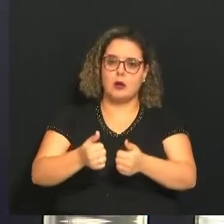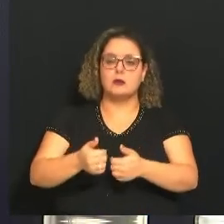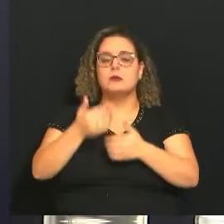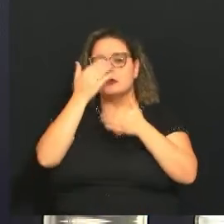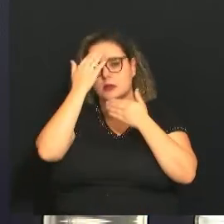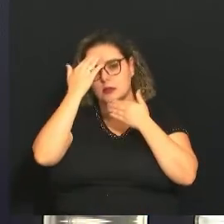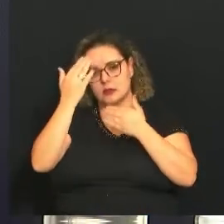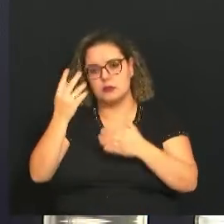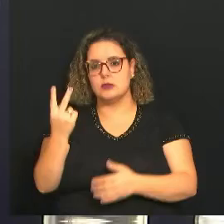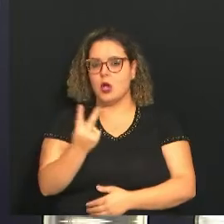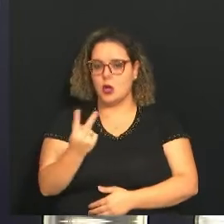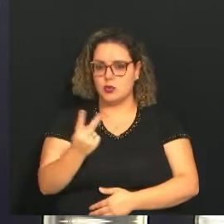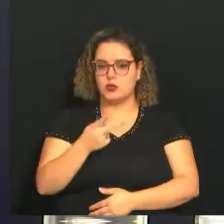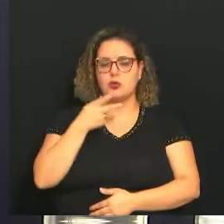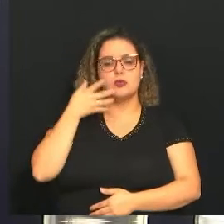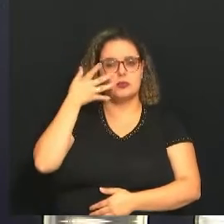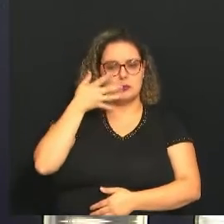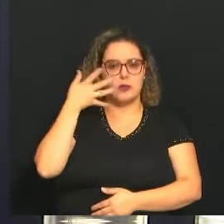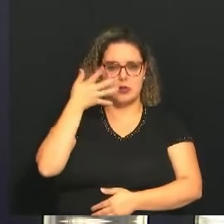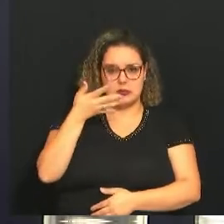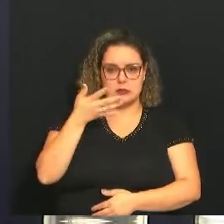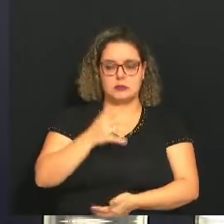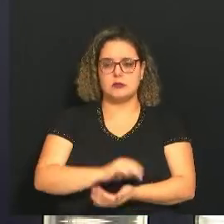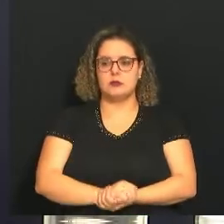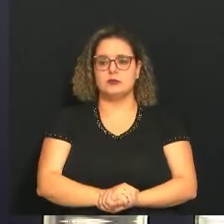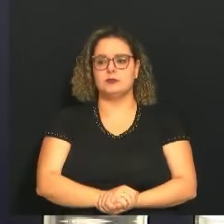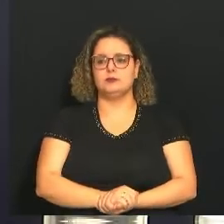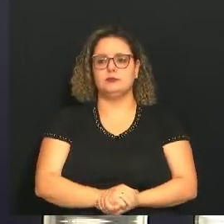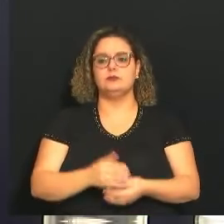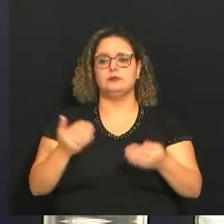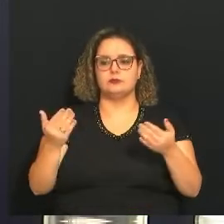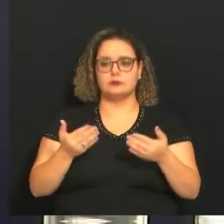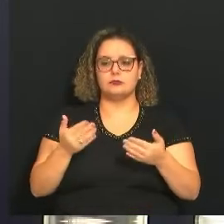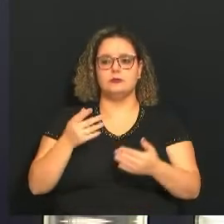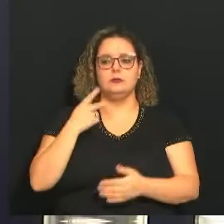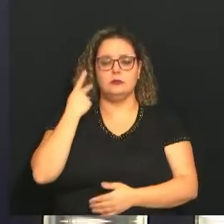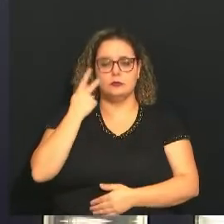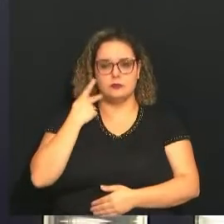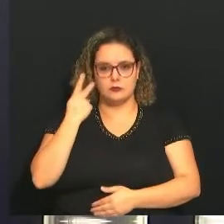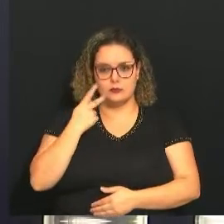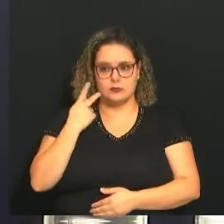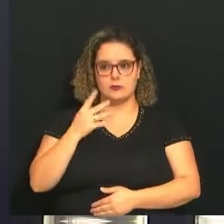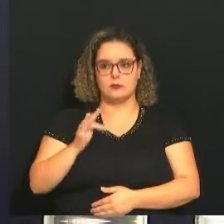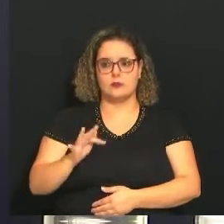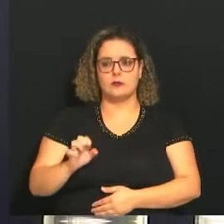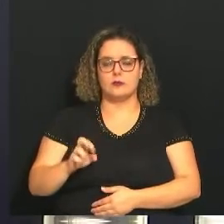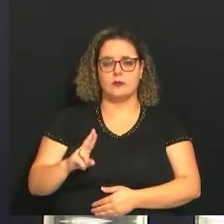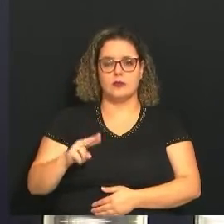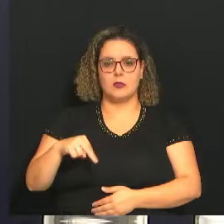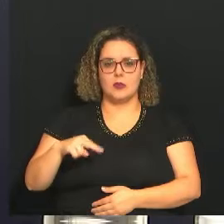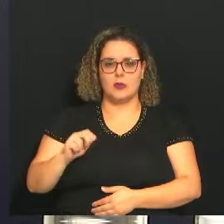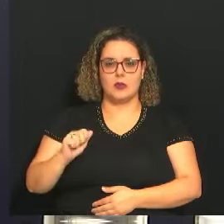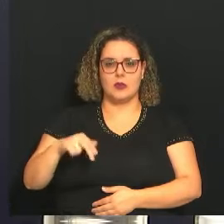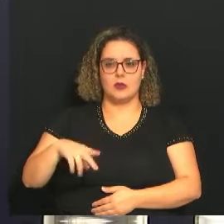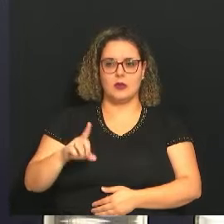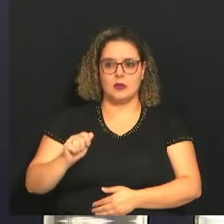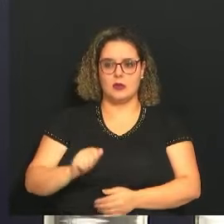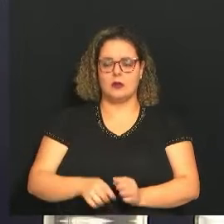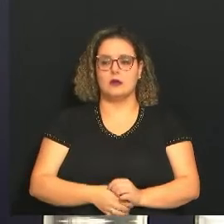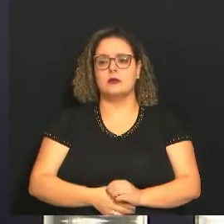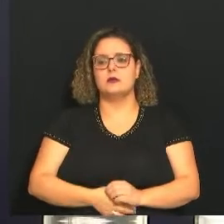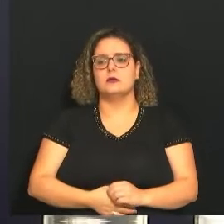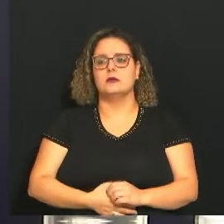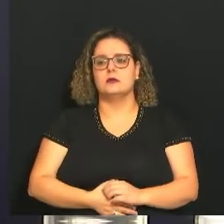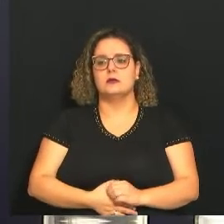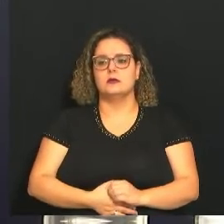Fernanda, ao Pio, e aí eu quero passar, então, a palavra para a Fernanda, para a Fernanda poder aí iniciar